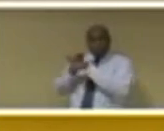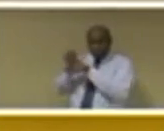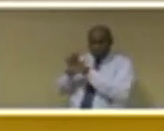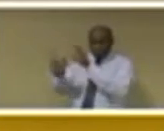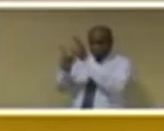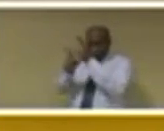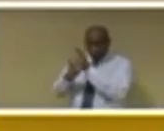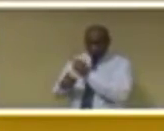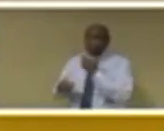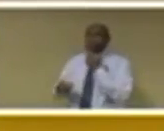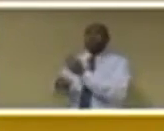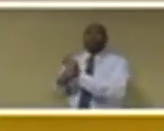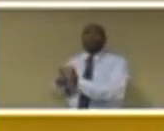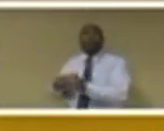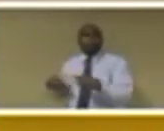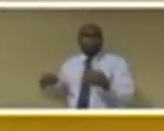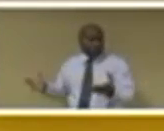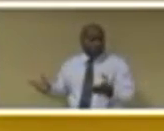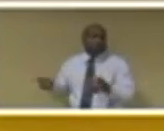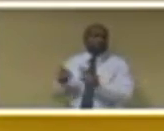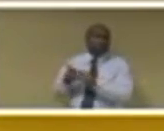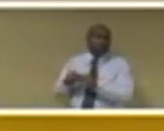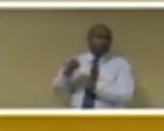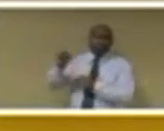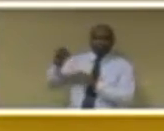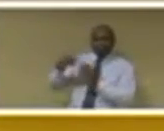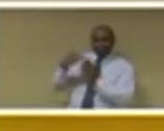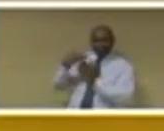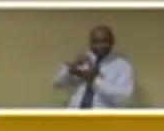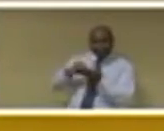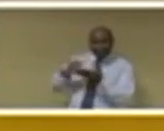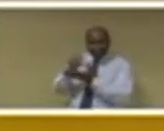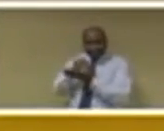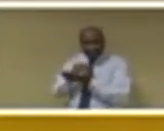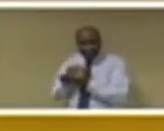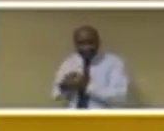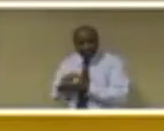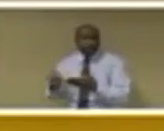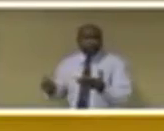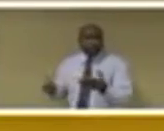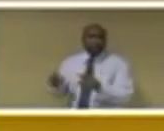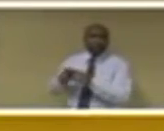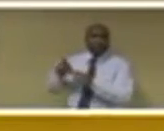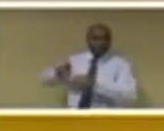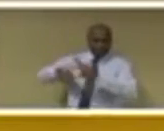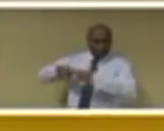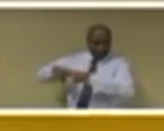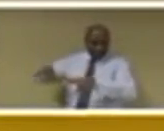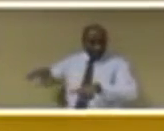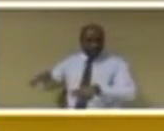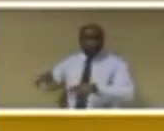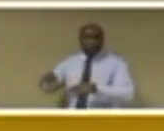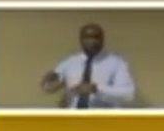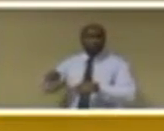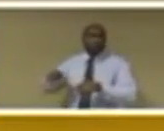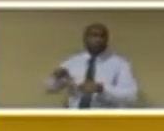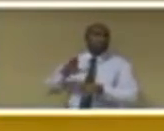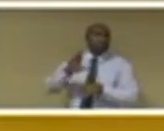autos, verifiquei que a documentação apresentada pela empresa Material Forte Incorporadora Limitada